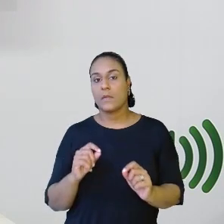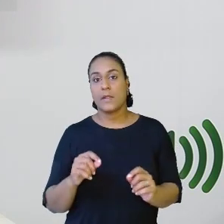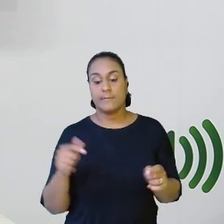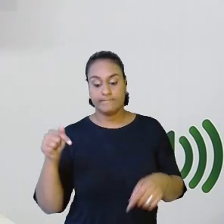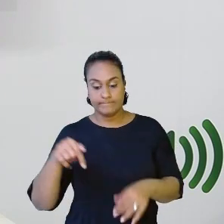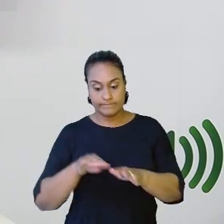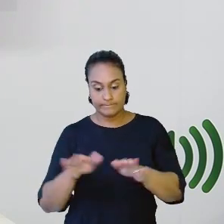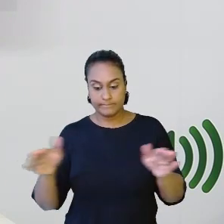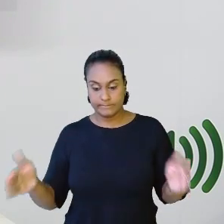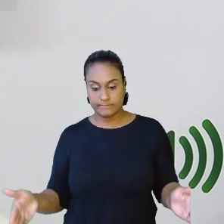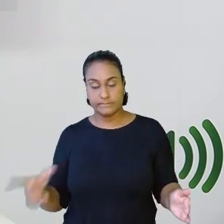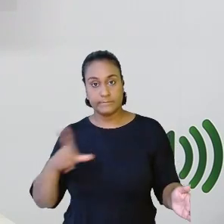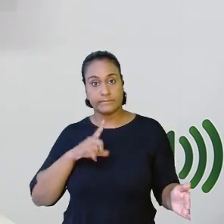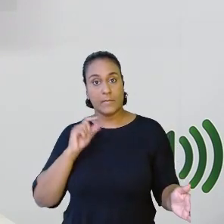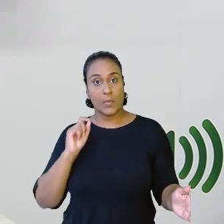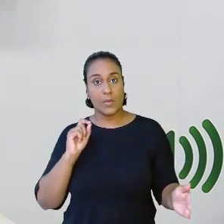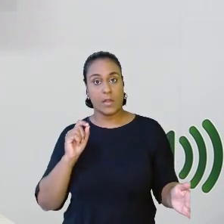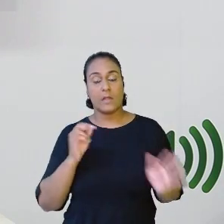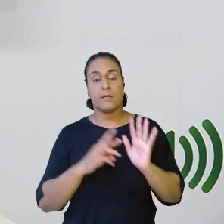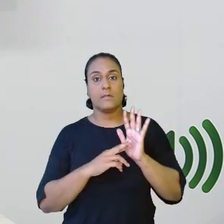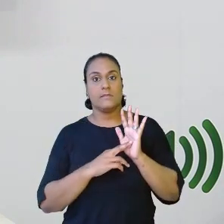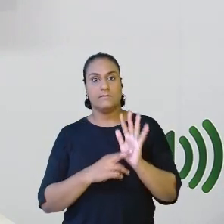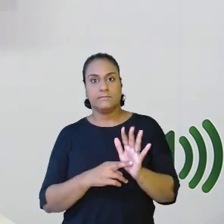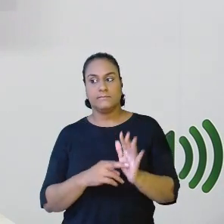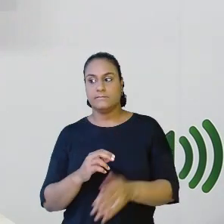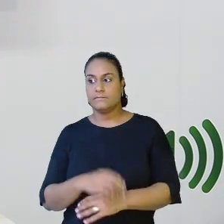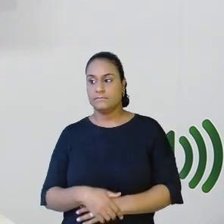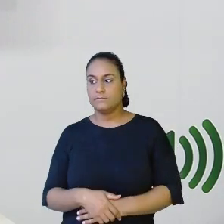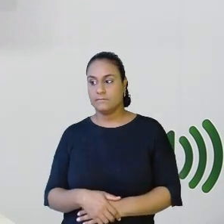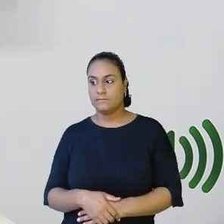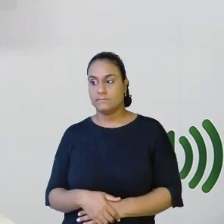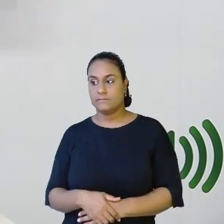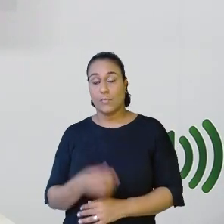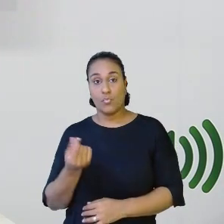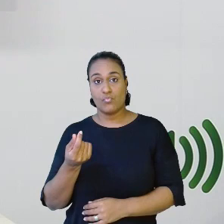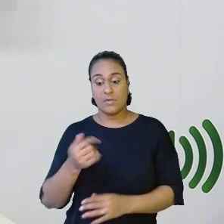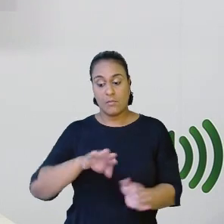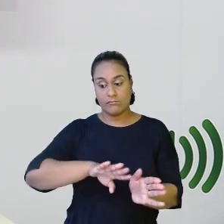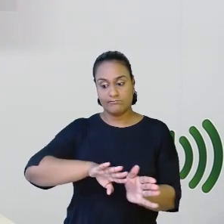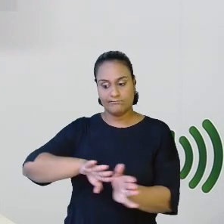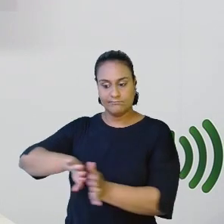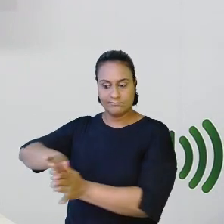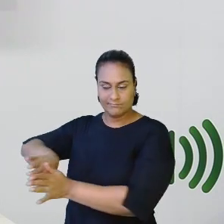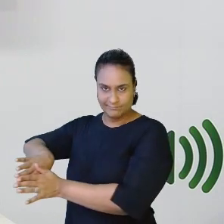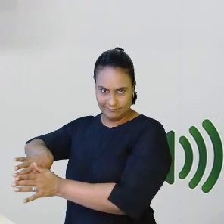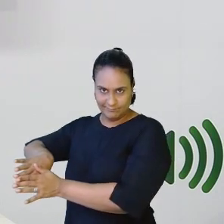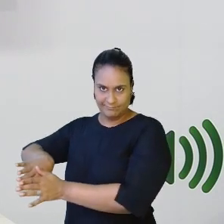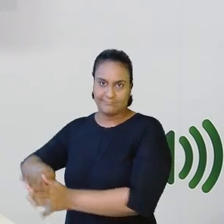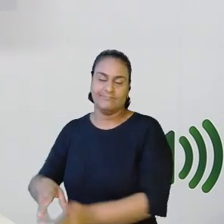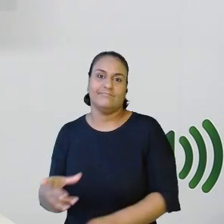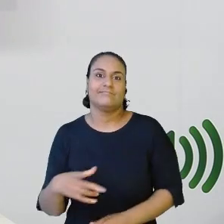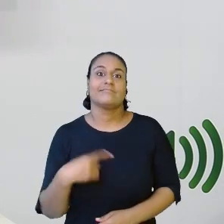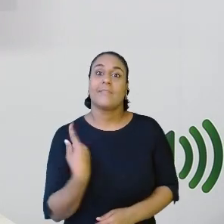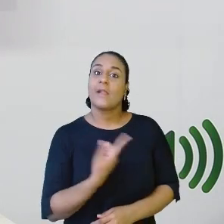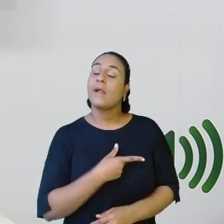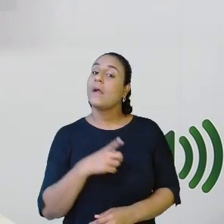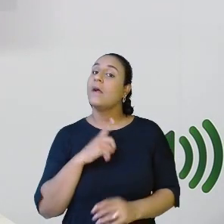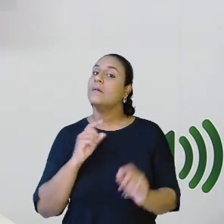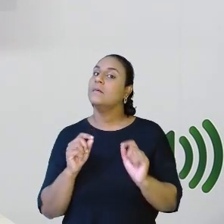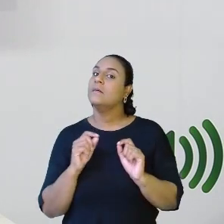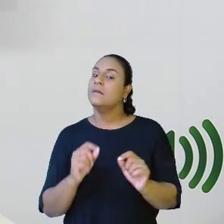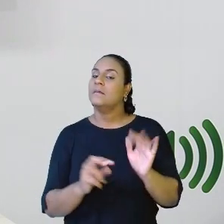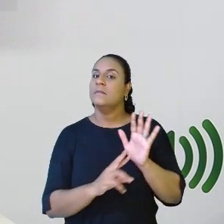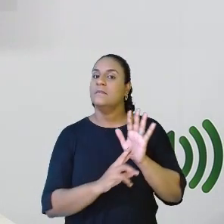mesa uma representação. Vou tirar esse dinheiro daqui. Nós temos uma